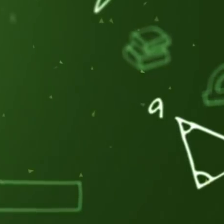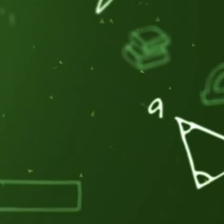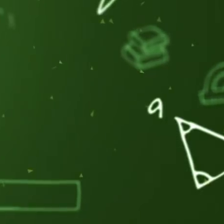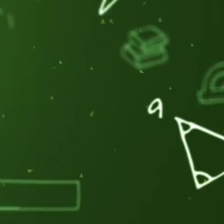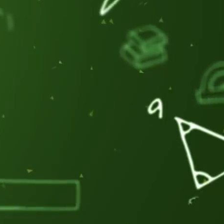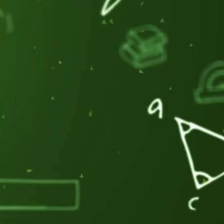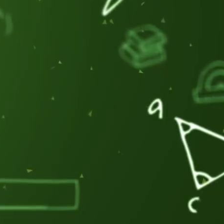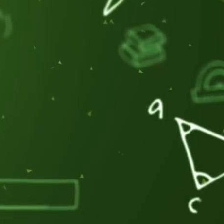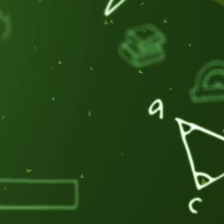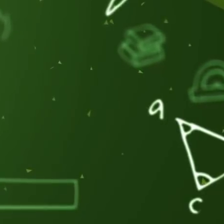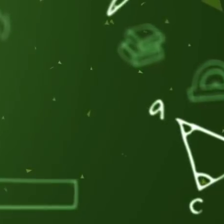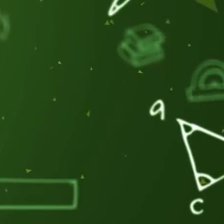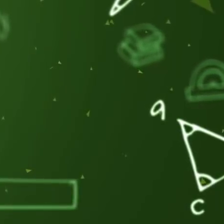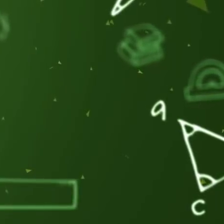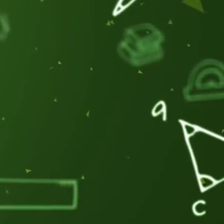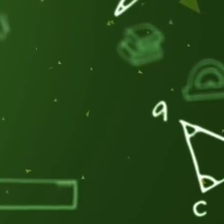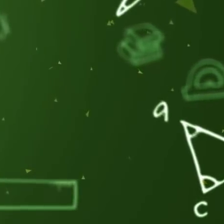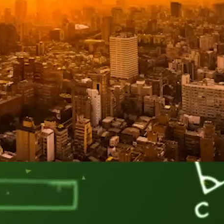Olá, tudo bem?